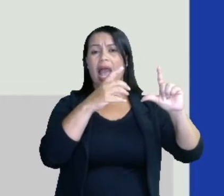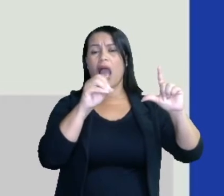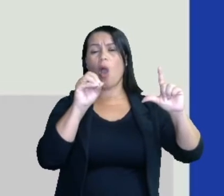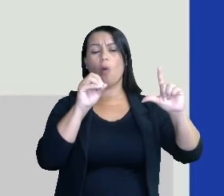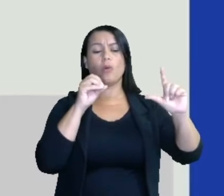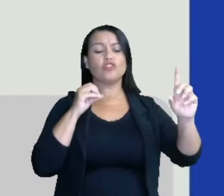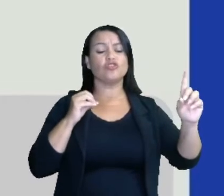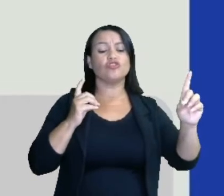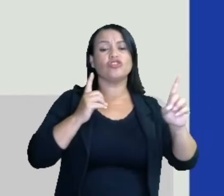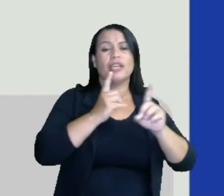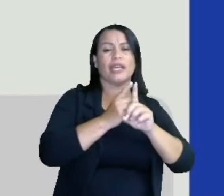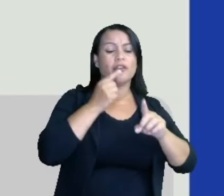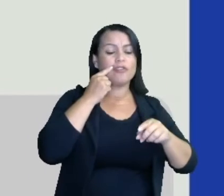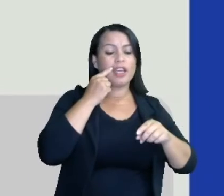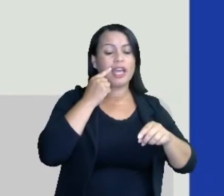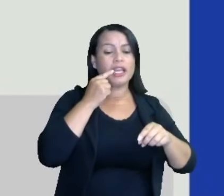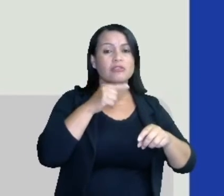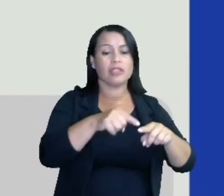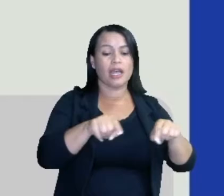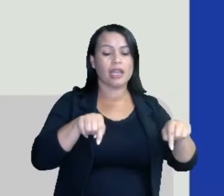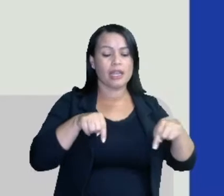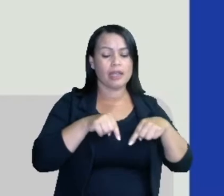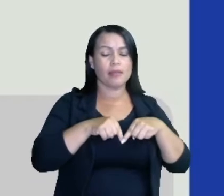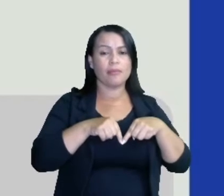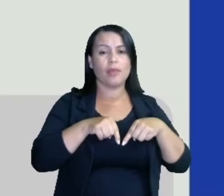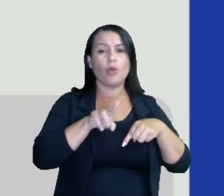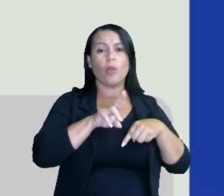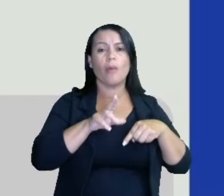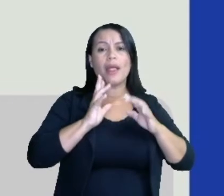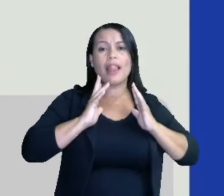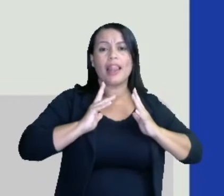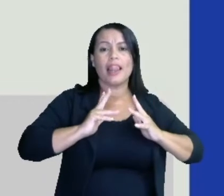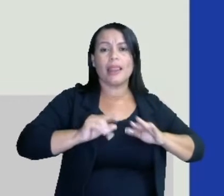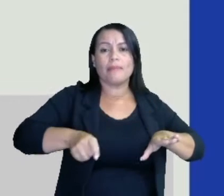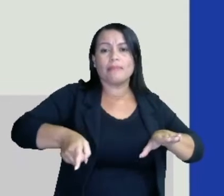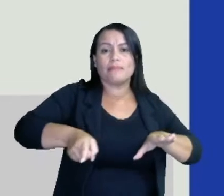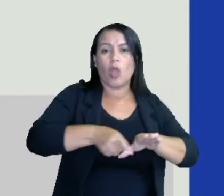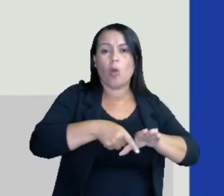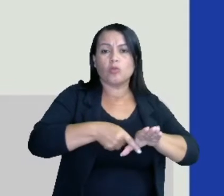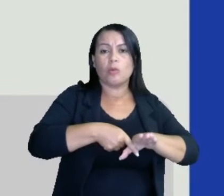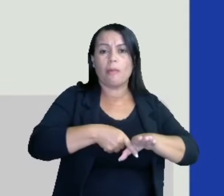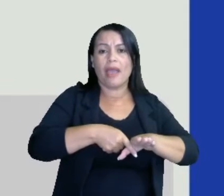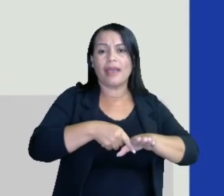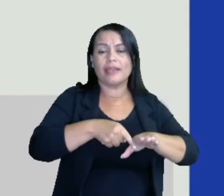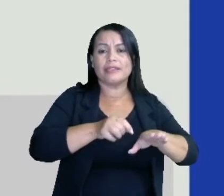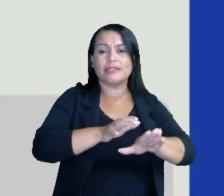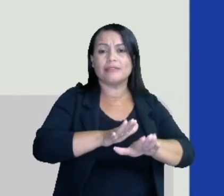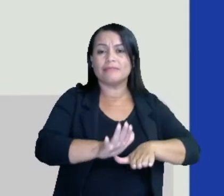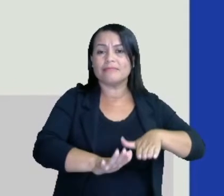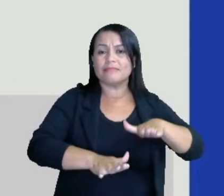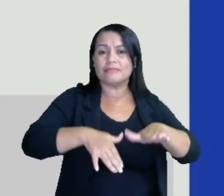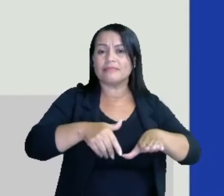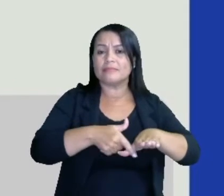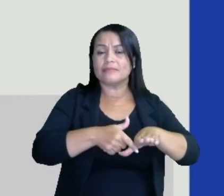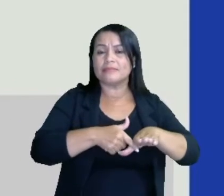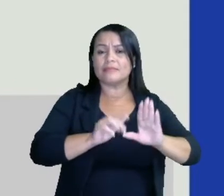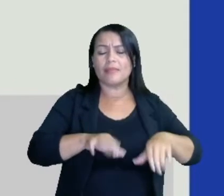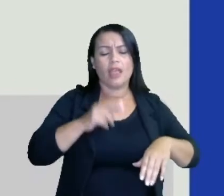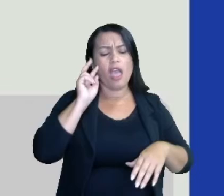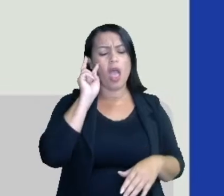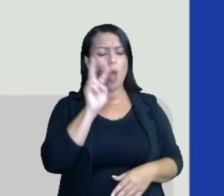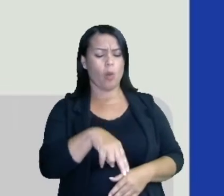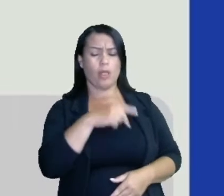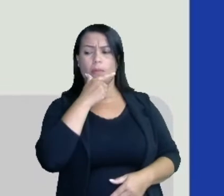escrito assim, ó, no tapete. Limpe os pés. E aí, a gente olha para Cascão aí, para